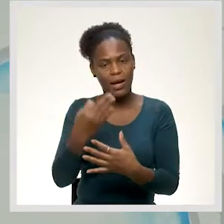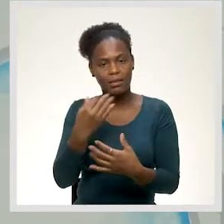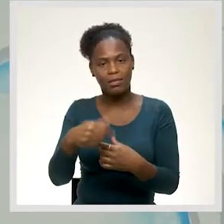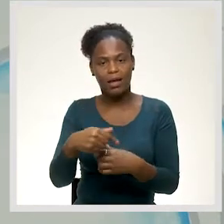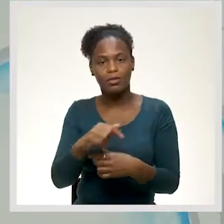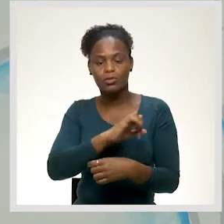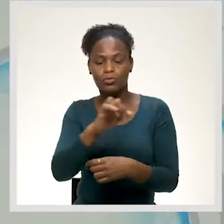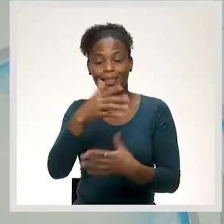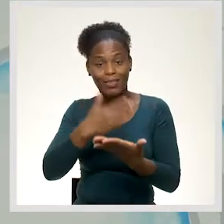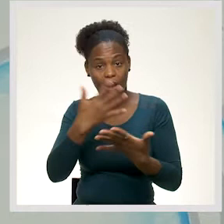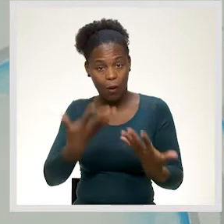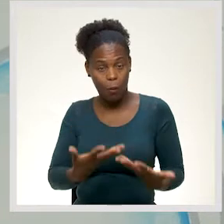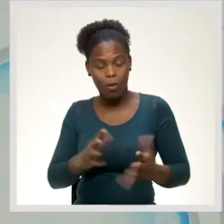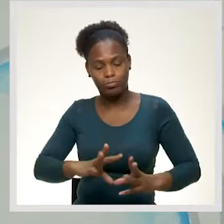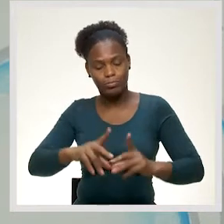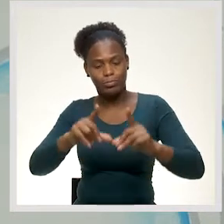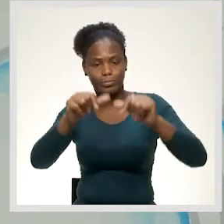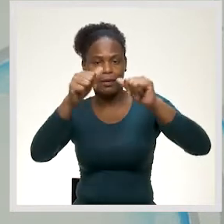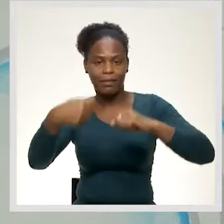ter, nos dias de hoje, a sua evolução.